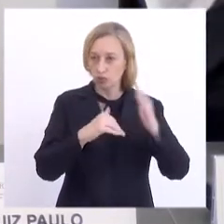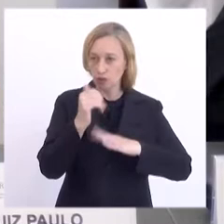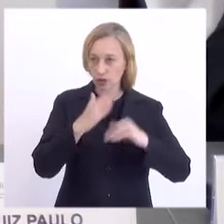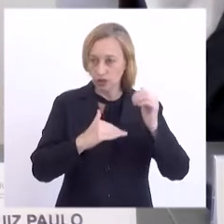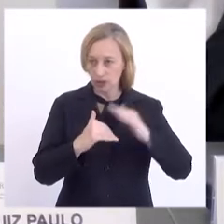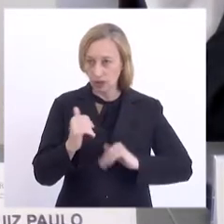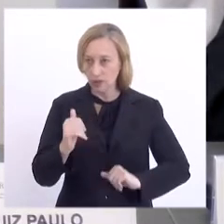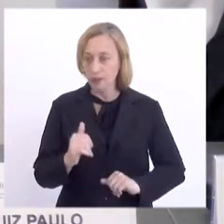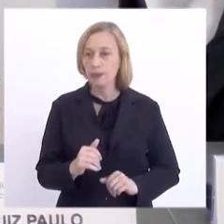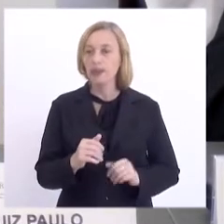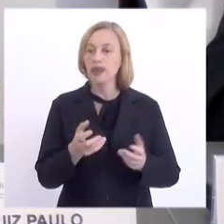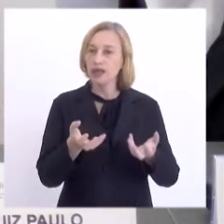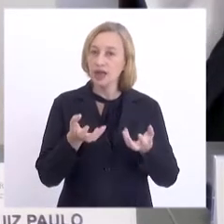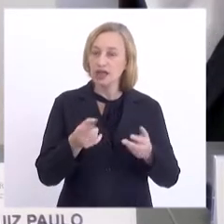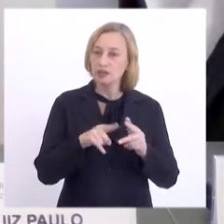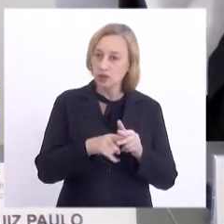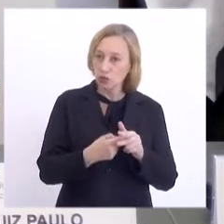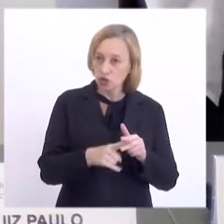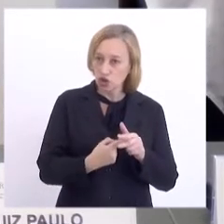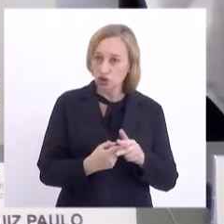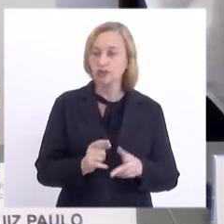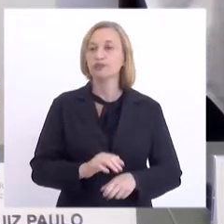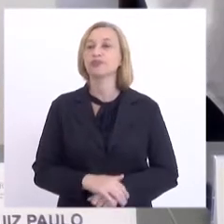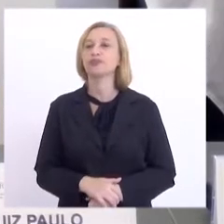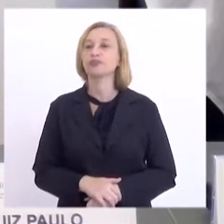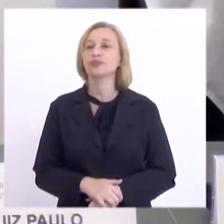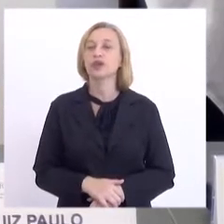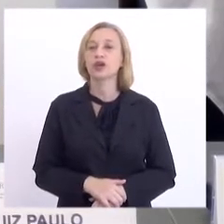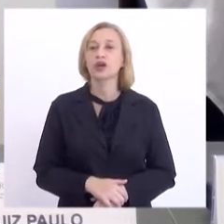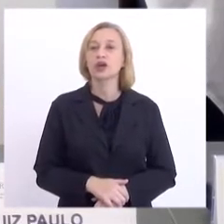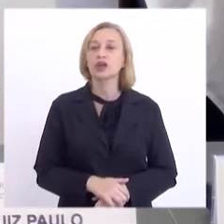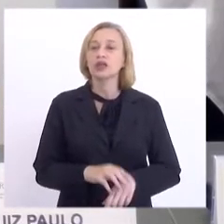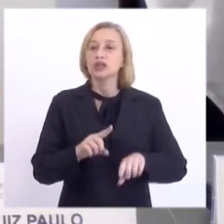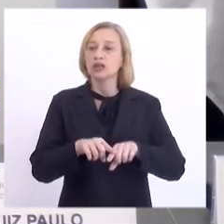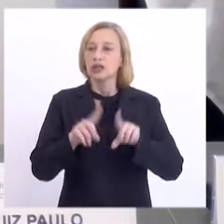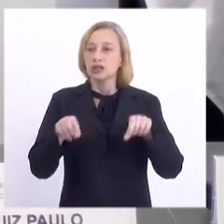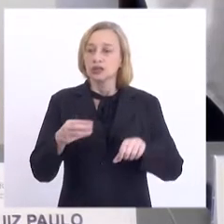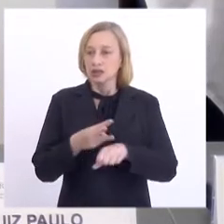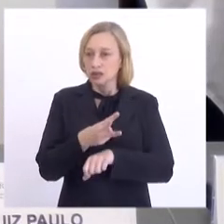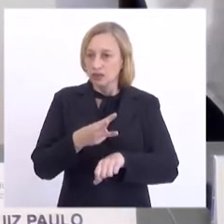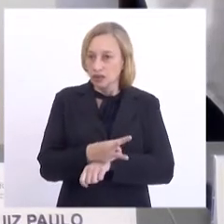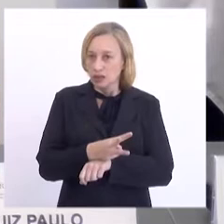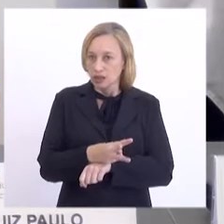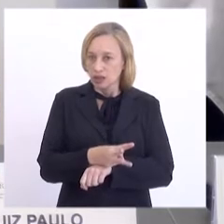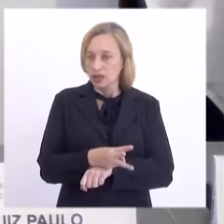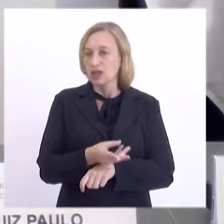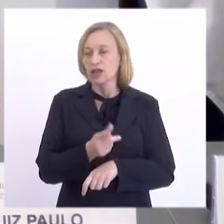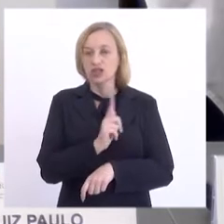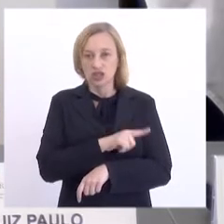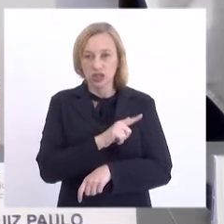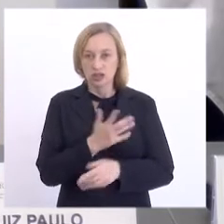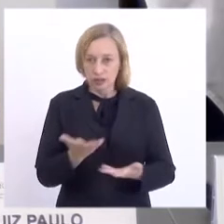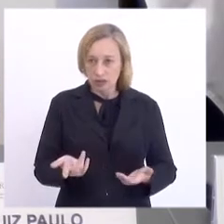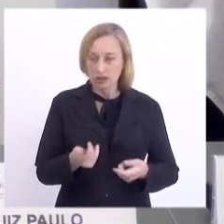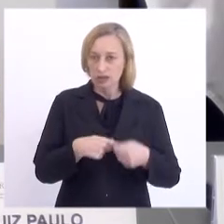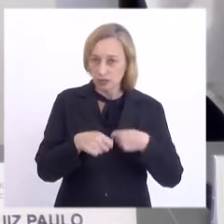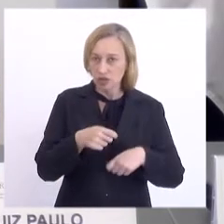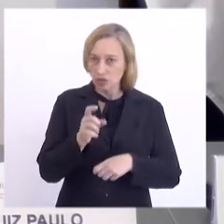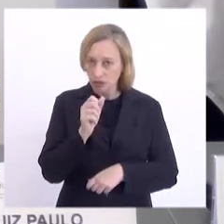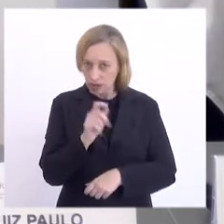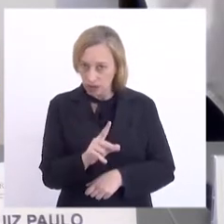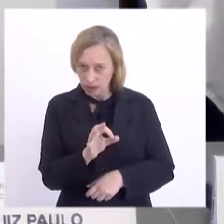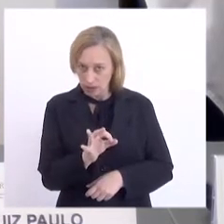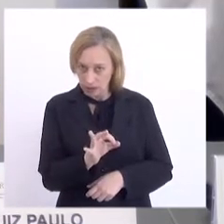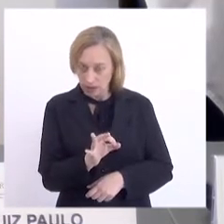gente pretende que seja corrigida vocês vão terceirizar esse gerenciamento o certo